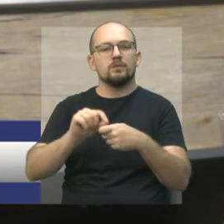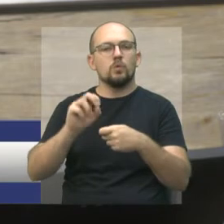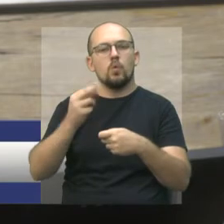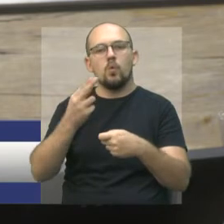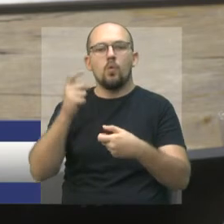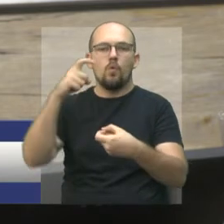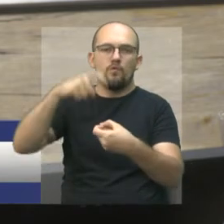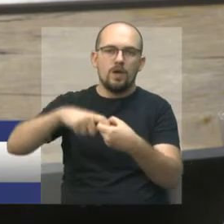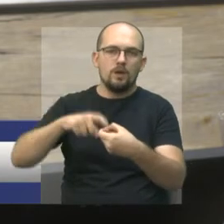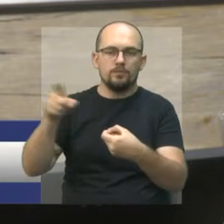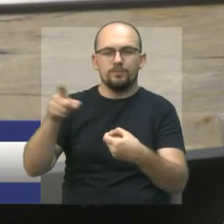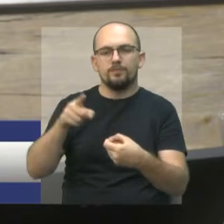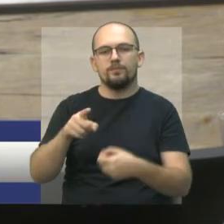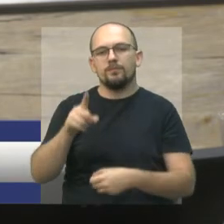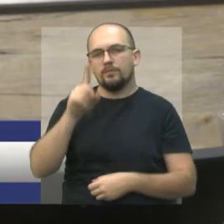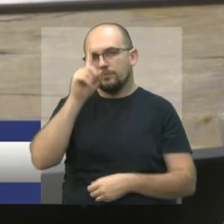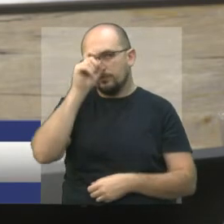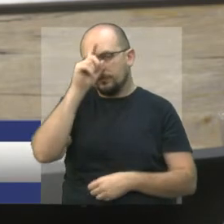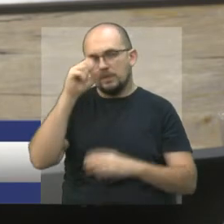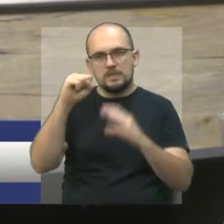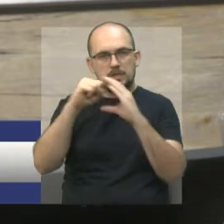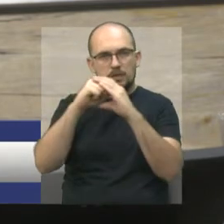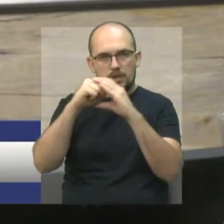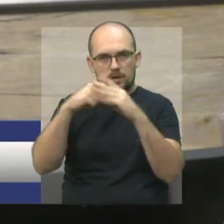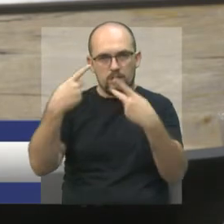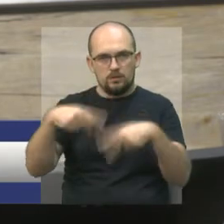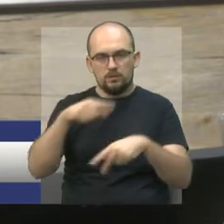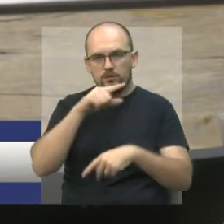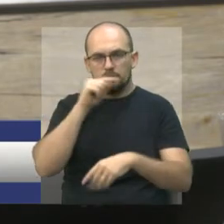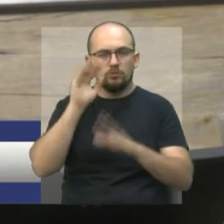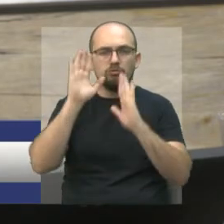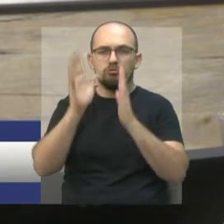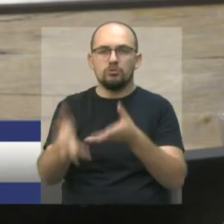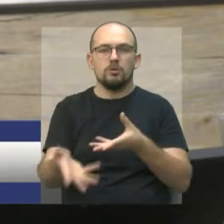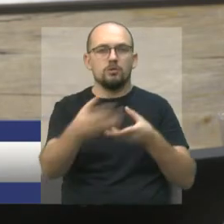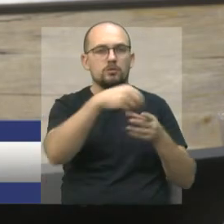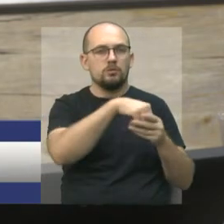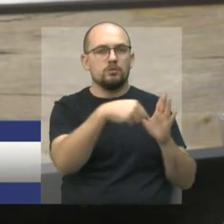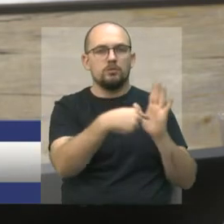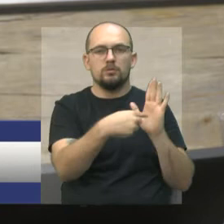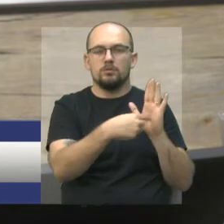convênio com a Irmandade de Misericórdia de Jaú já está assegurada na Lei